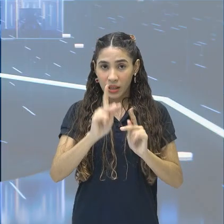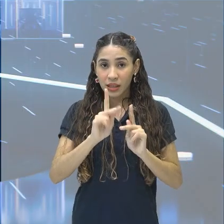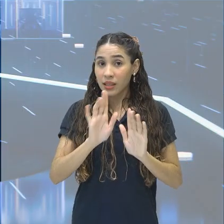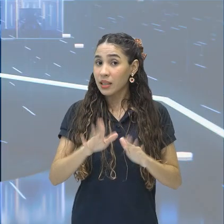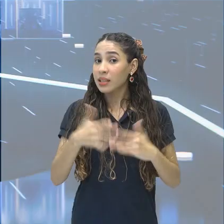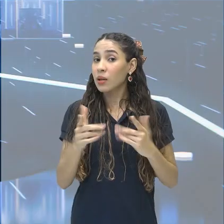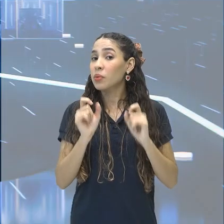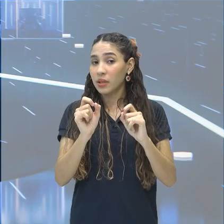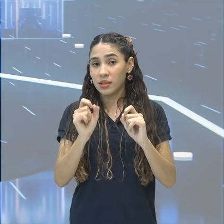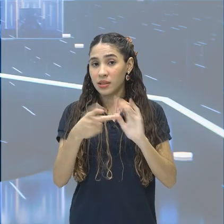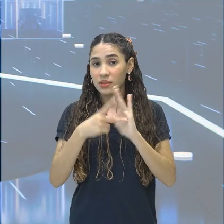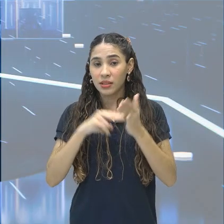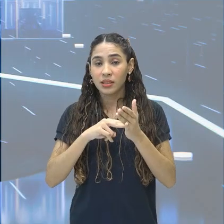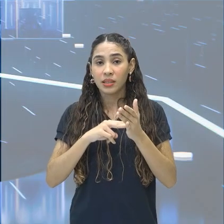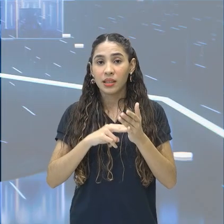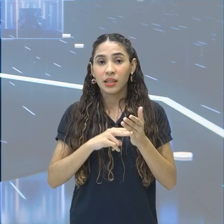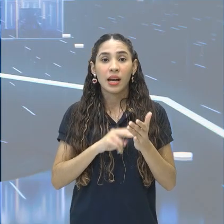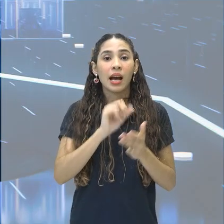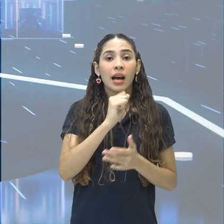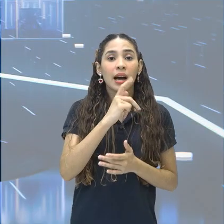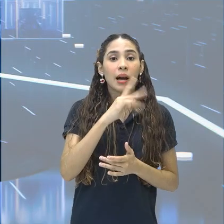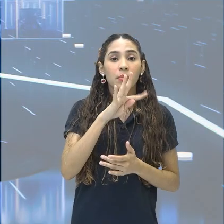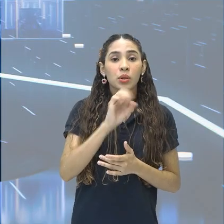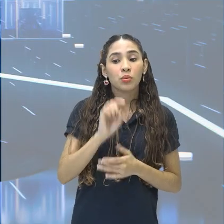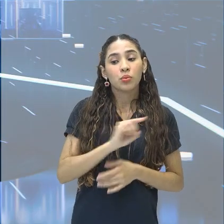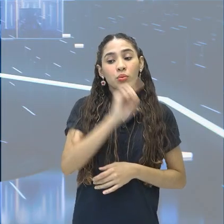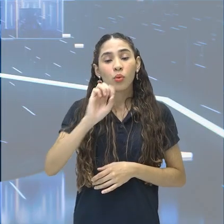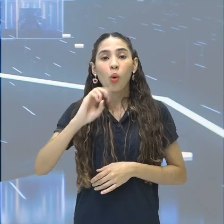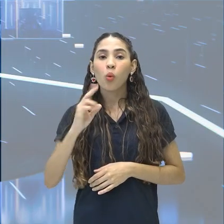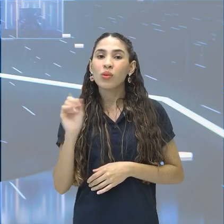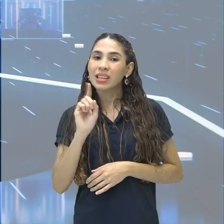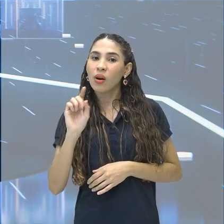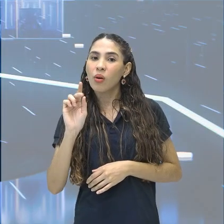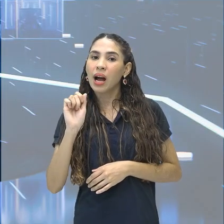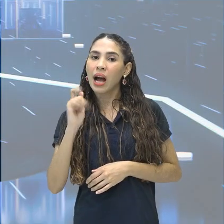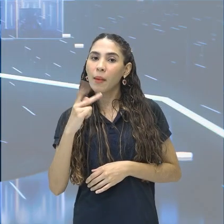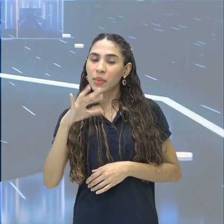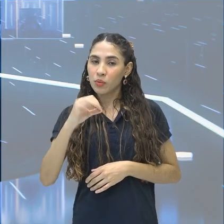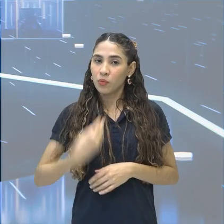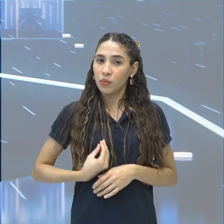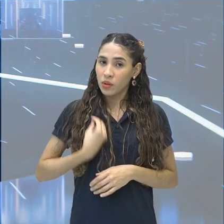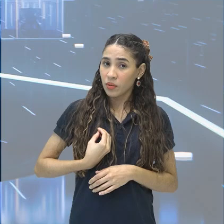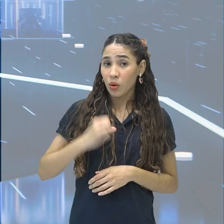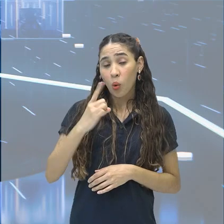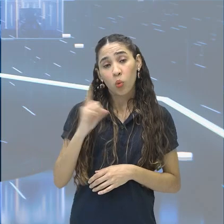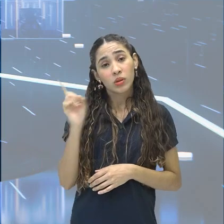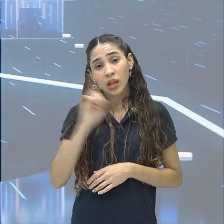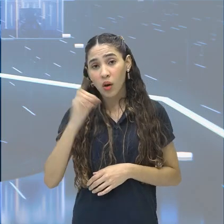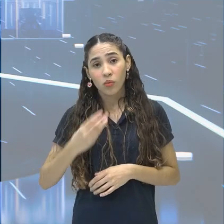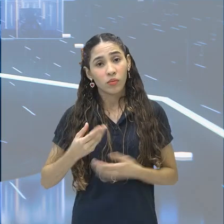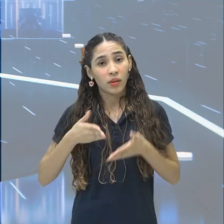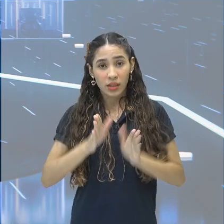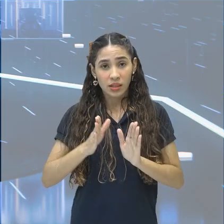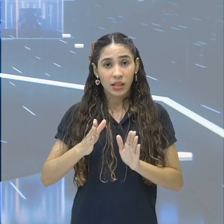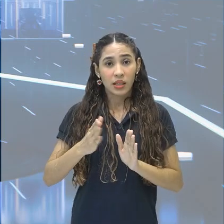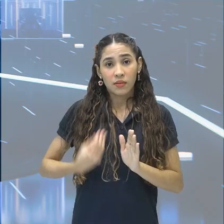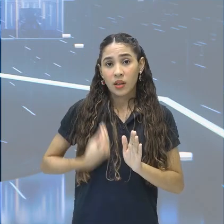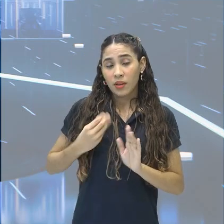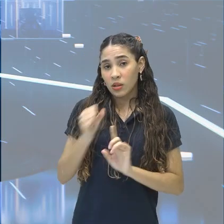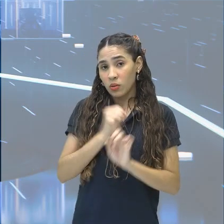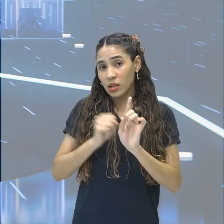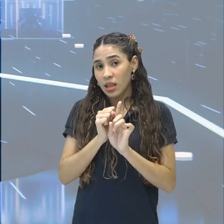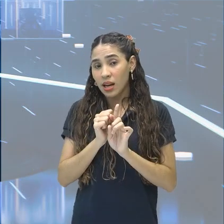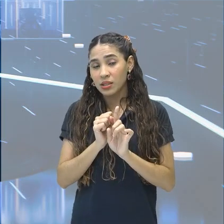Então, o que é? Apto e não apto. Eu estou apto a nascer e a viver nessa sociedade, eu não estou apto a nascer e viver nessa